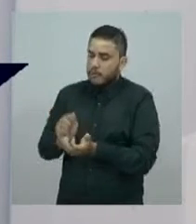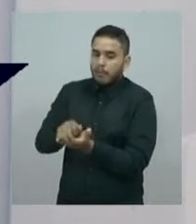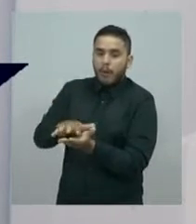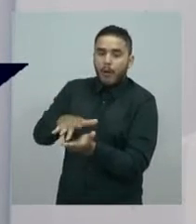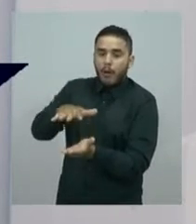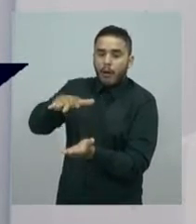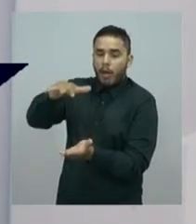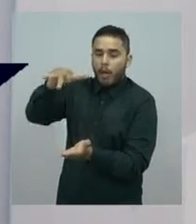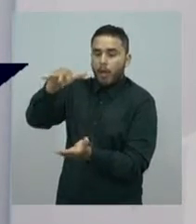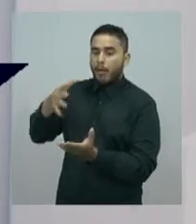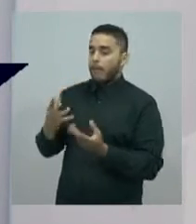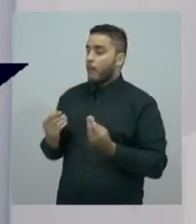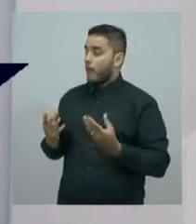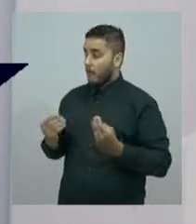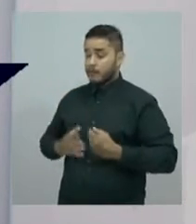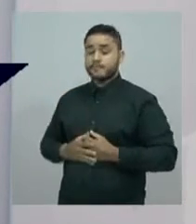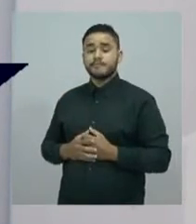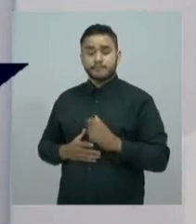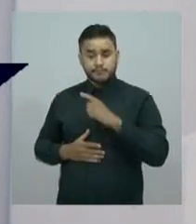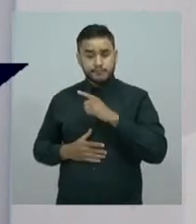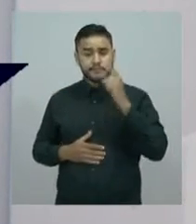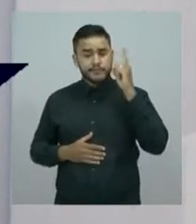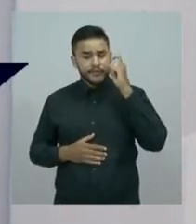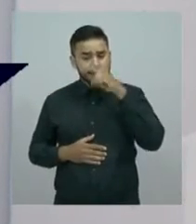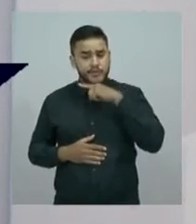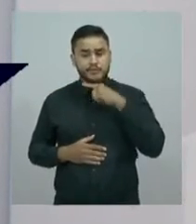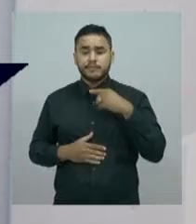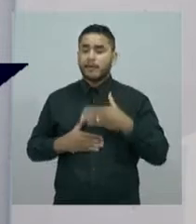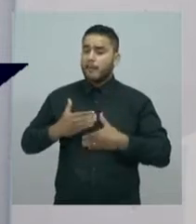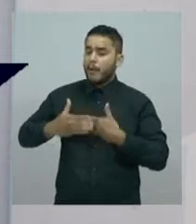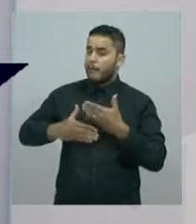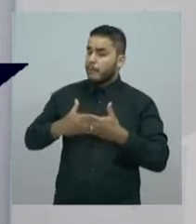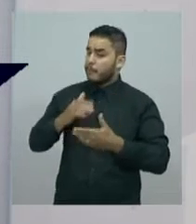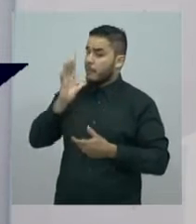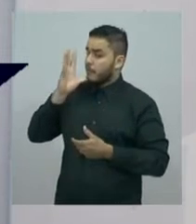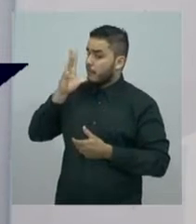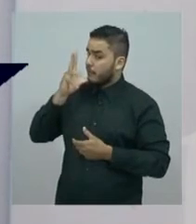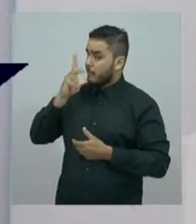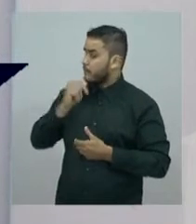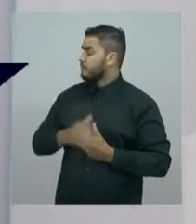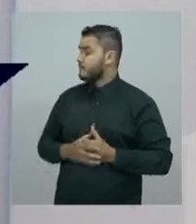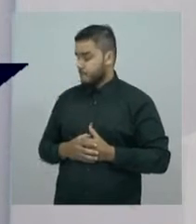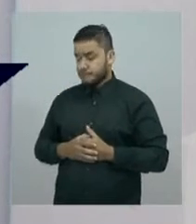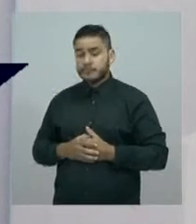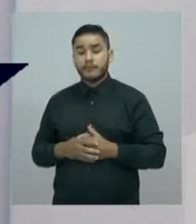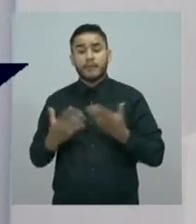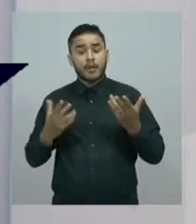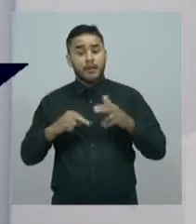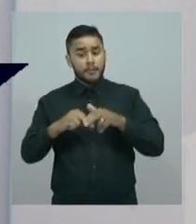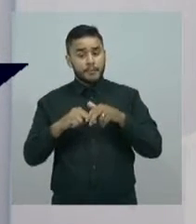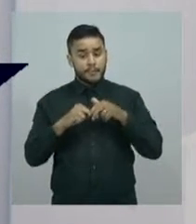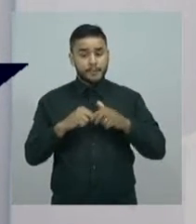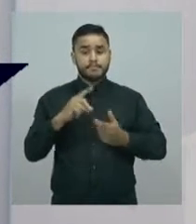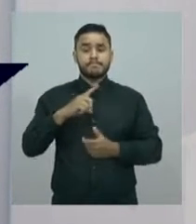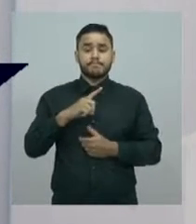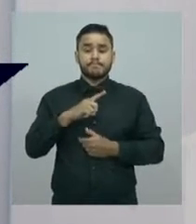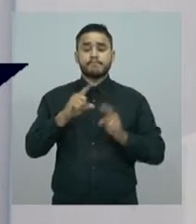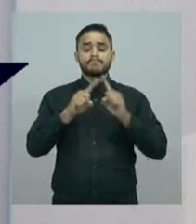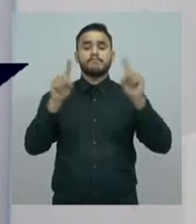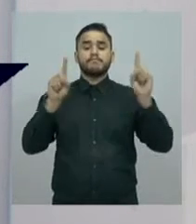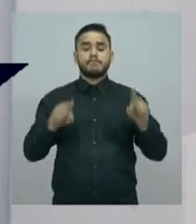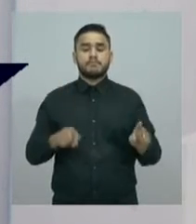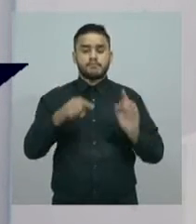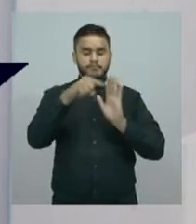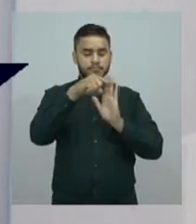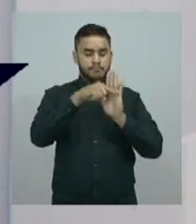mais lenta, né, mais dificultosa para o acesso das pessoas. Então, existe esse programa dos